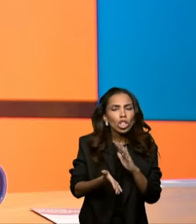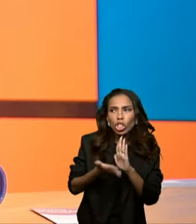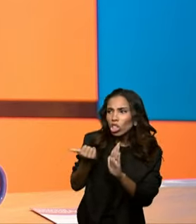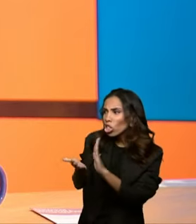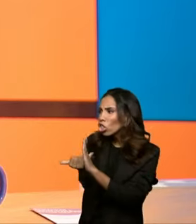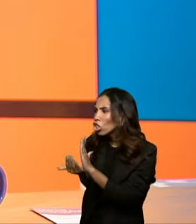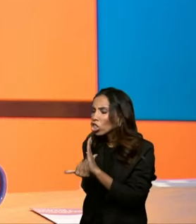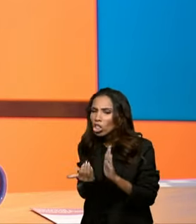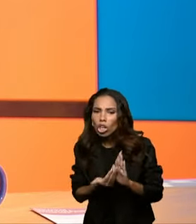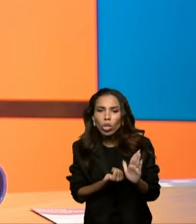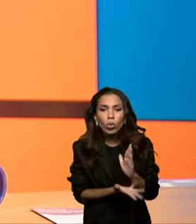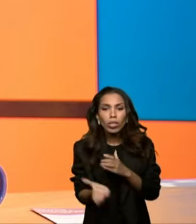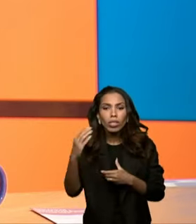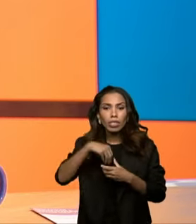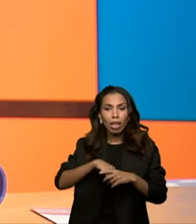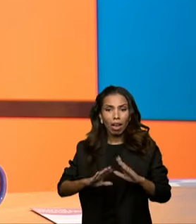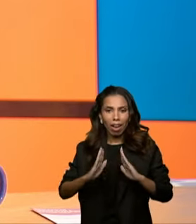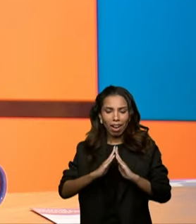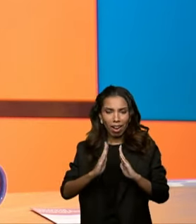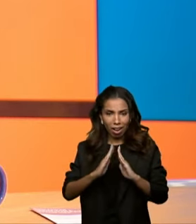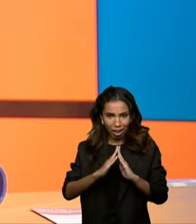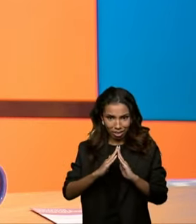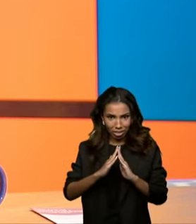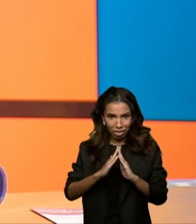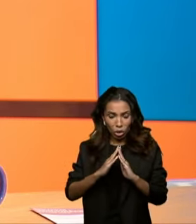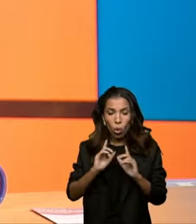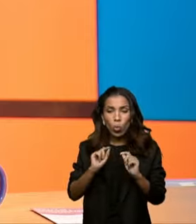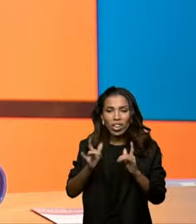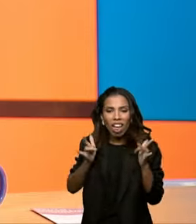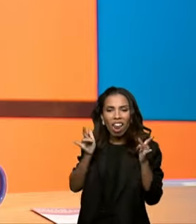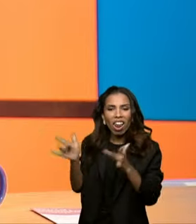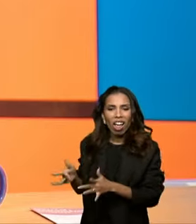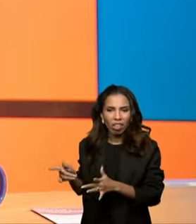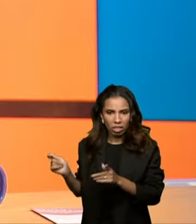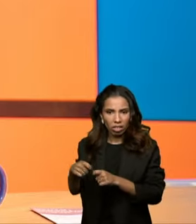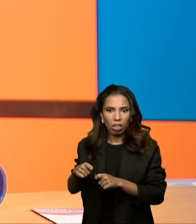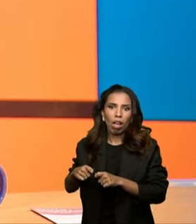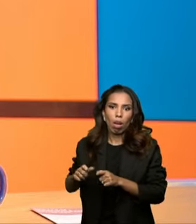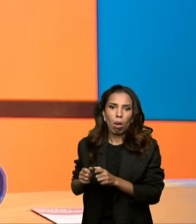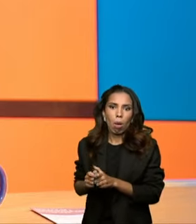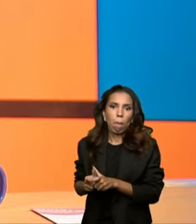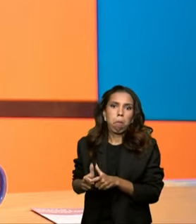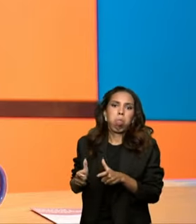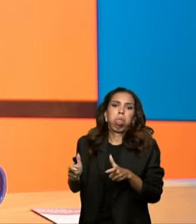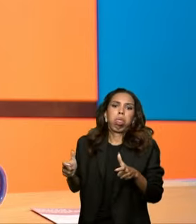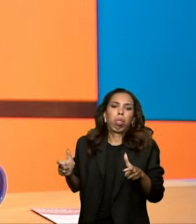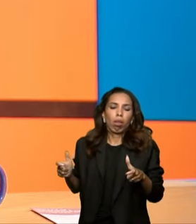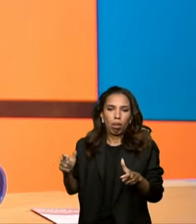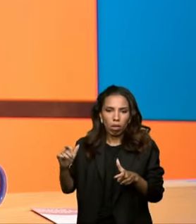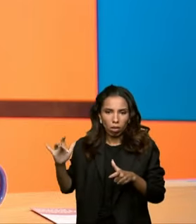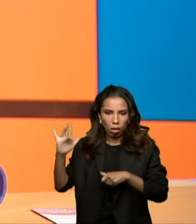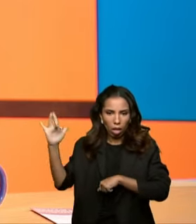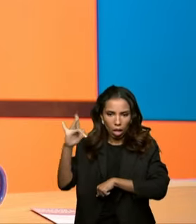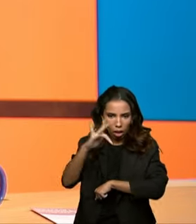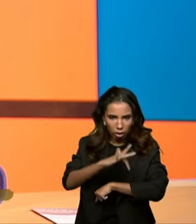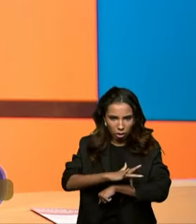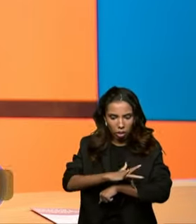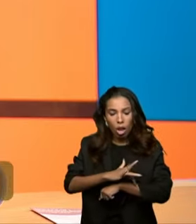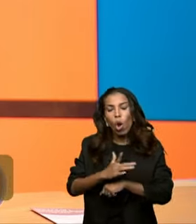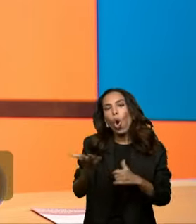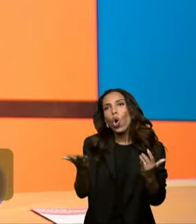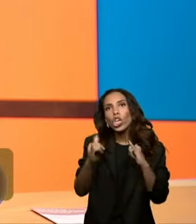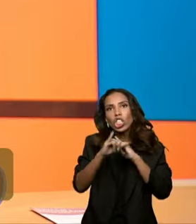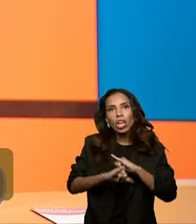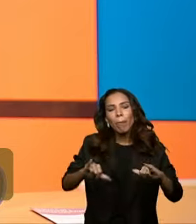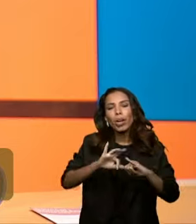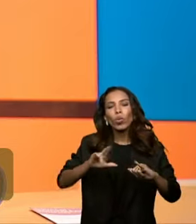domésticos. E por que isso? Essa campanha, ela tem... Hoje a gente não fala mais que é uma campanha, a gente diz que é um conceito, porque o bicho, ele